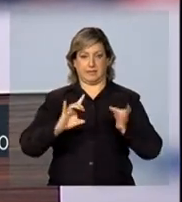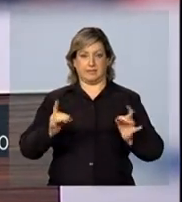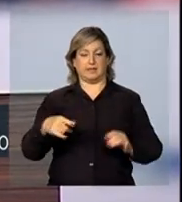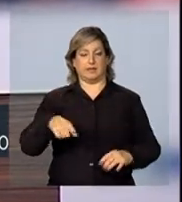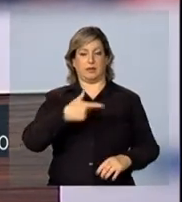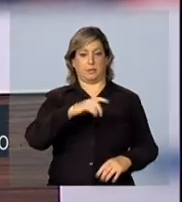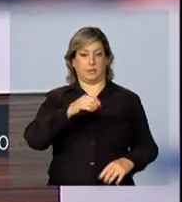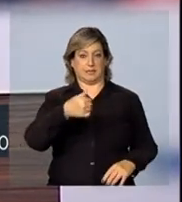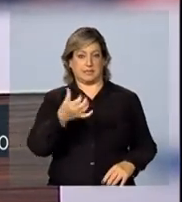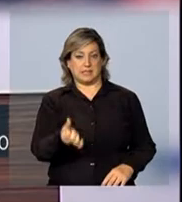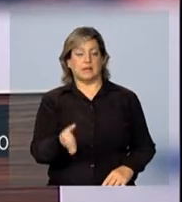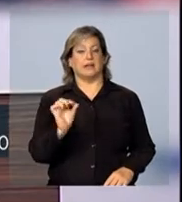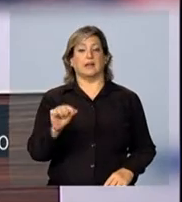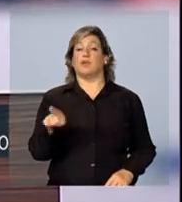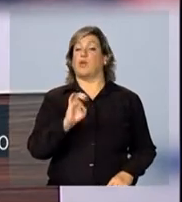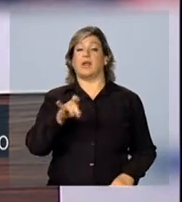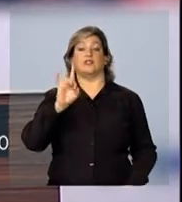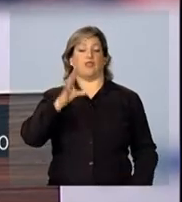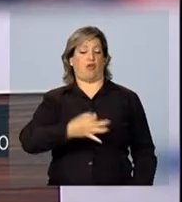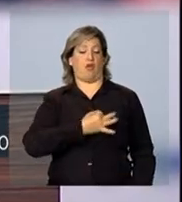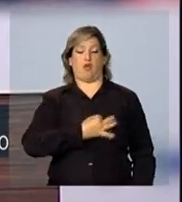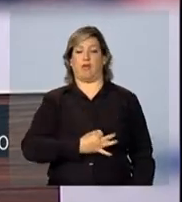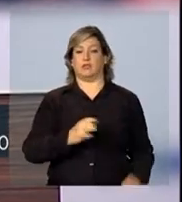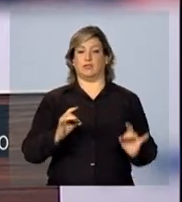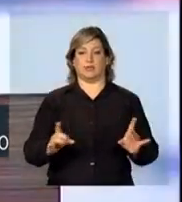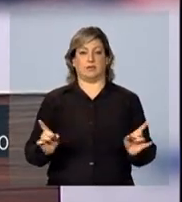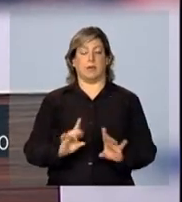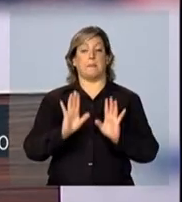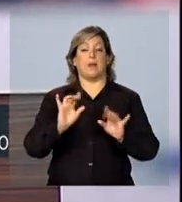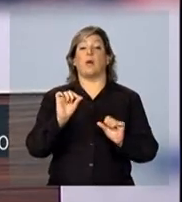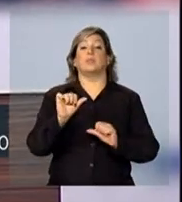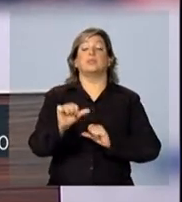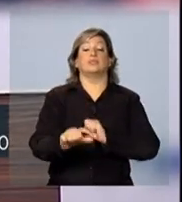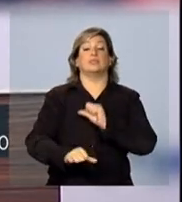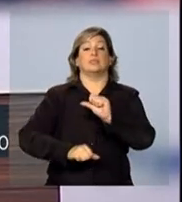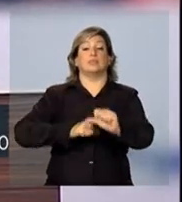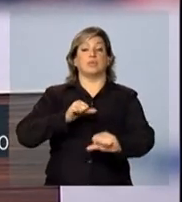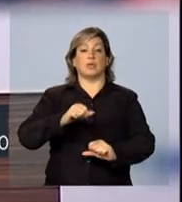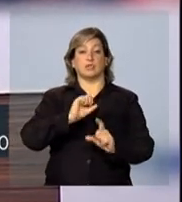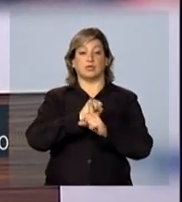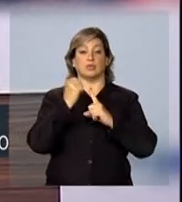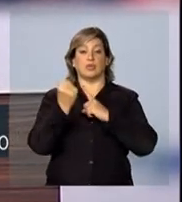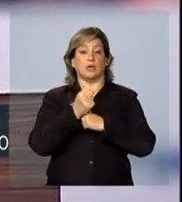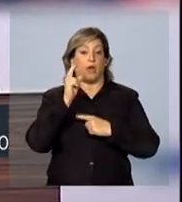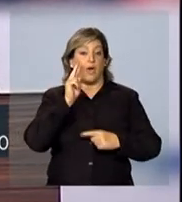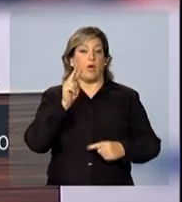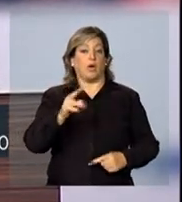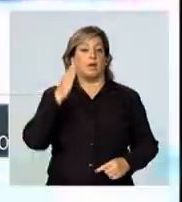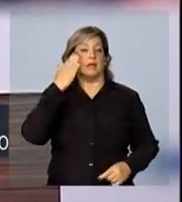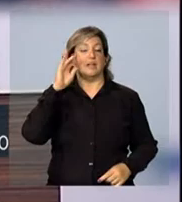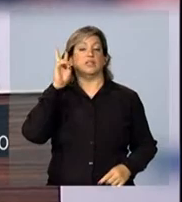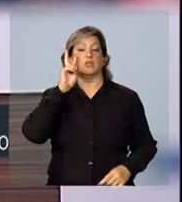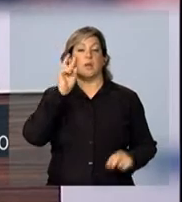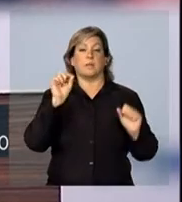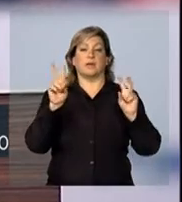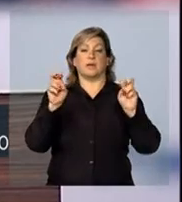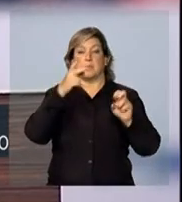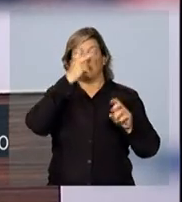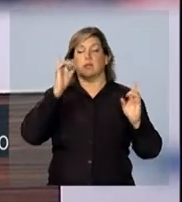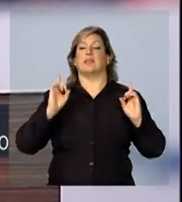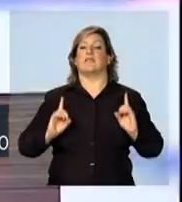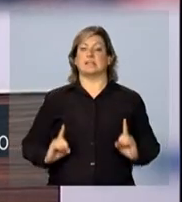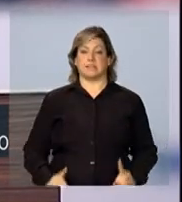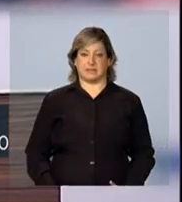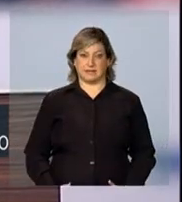certamente não se extinguindo as medalhas mas será a mudança do Olhar da sociedade sobre a questão das